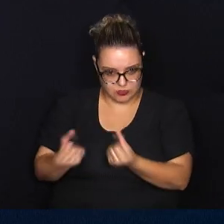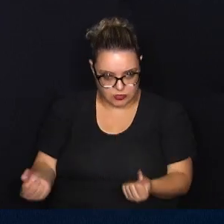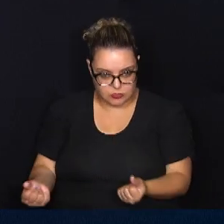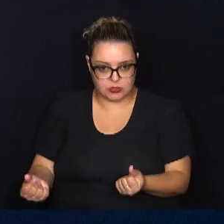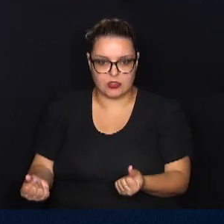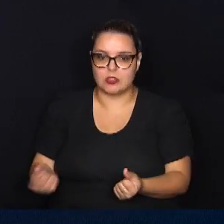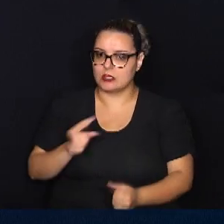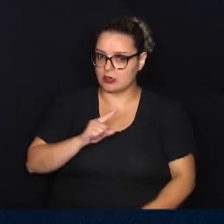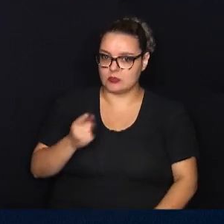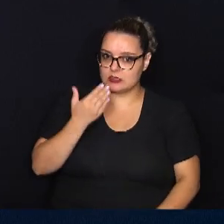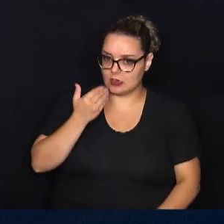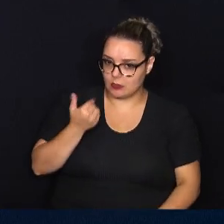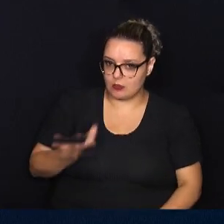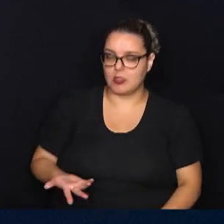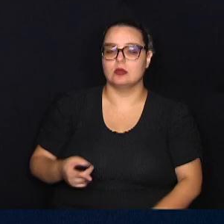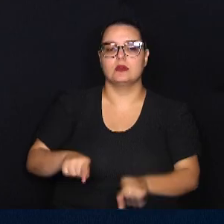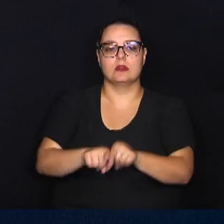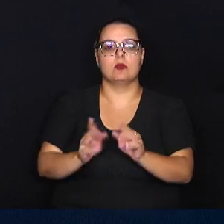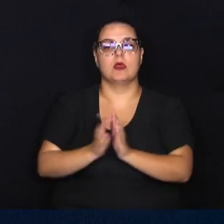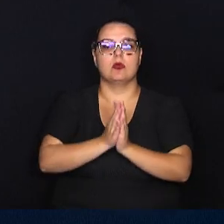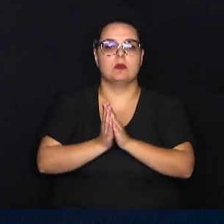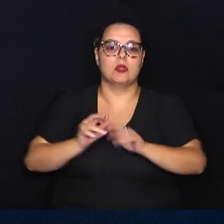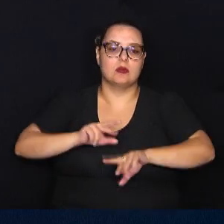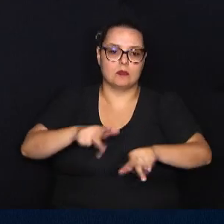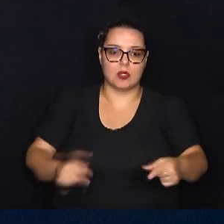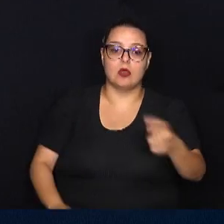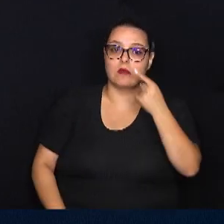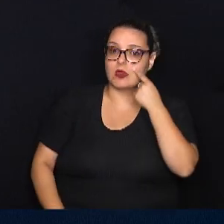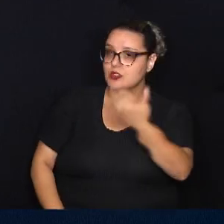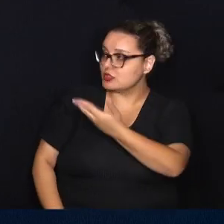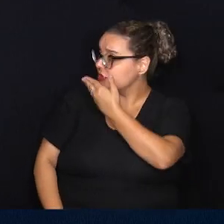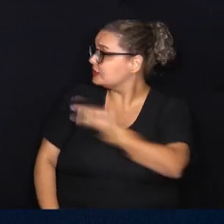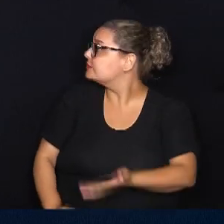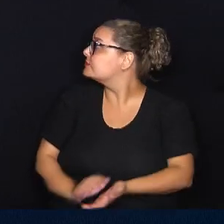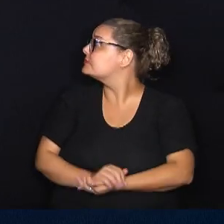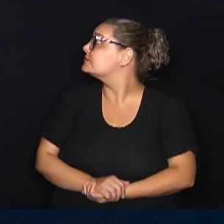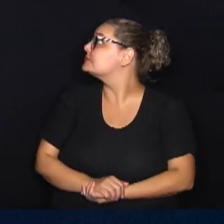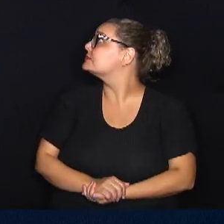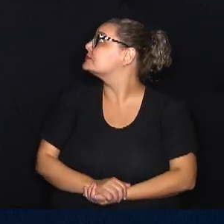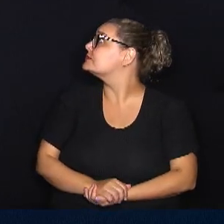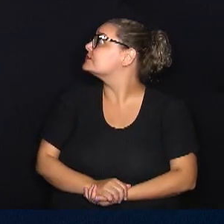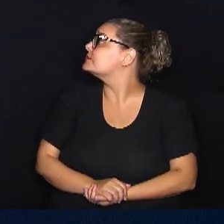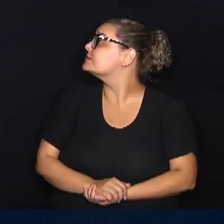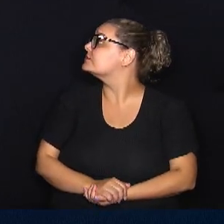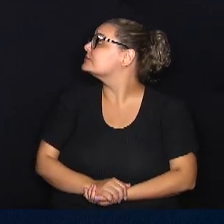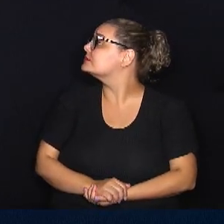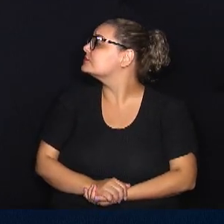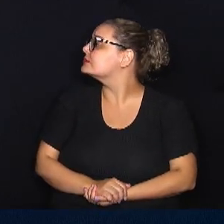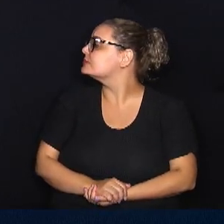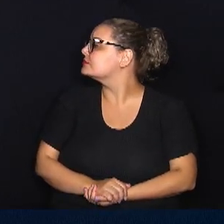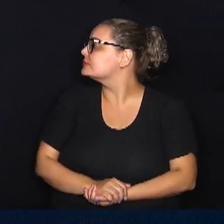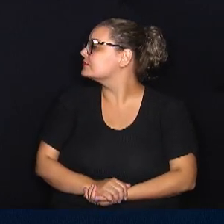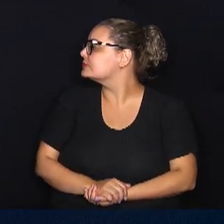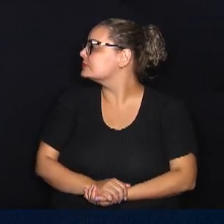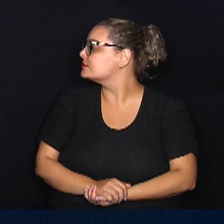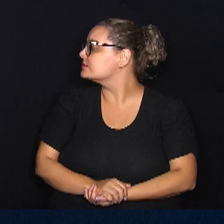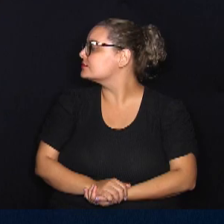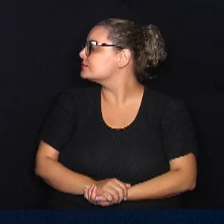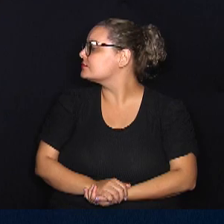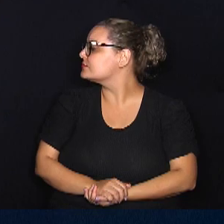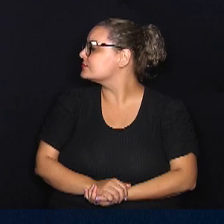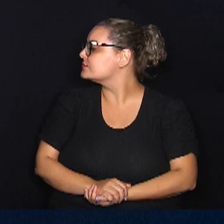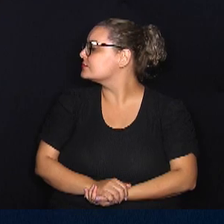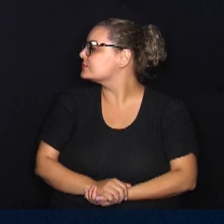Terminal Mercado, Terminal Barão Geraldo, Terminal Metropolitano, Vila União, Vida Nova, Padre